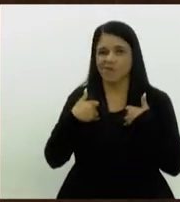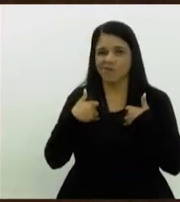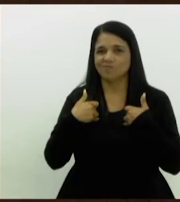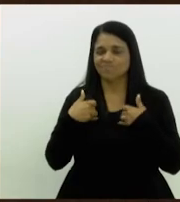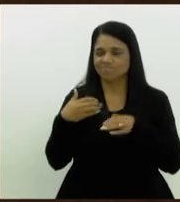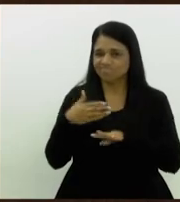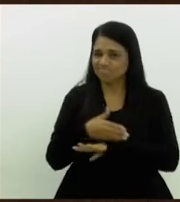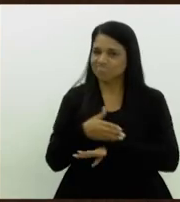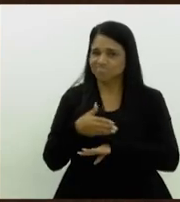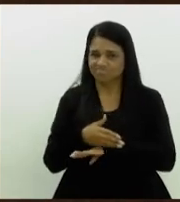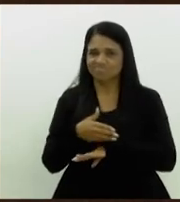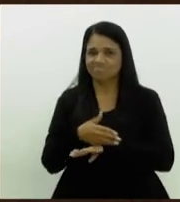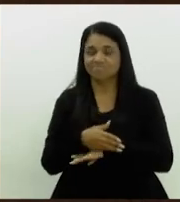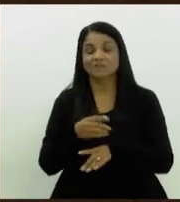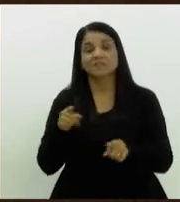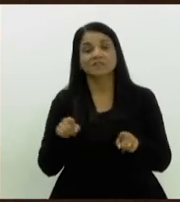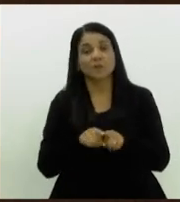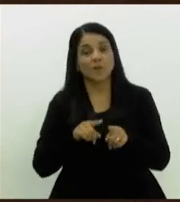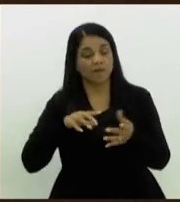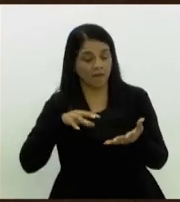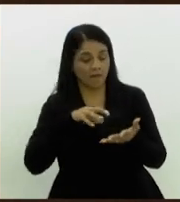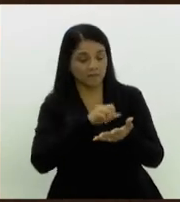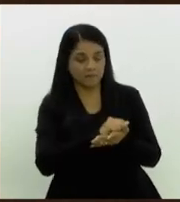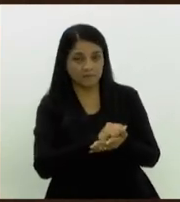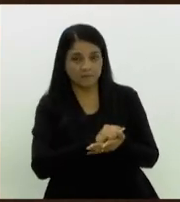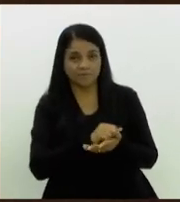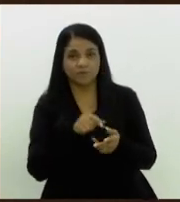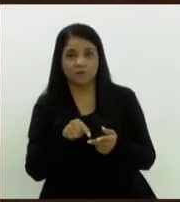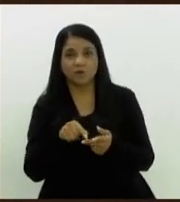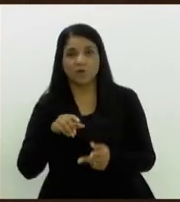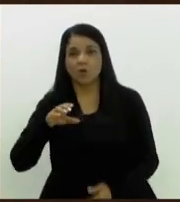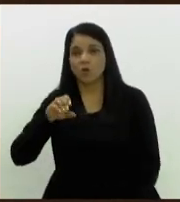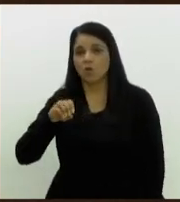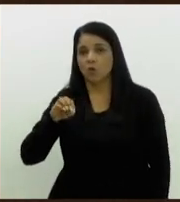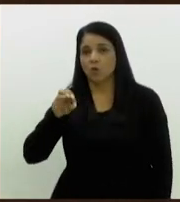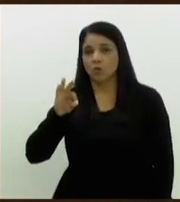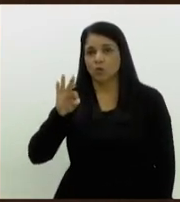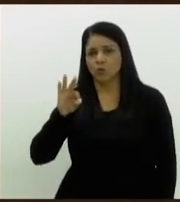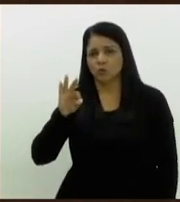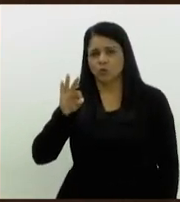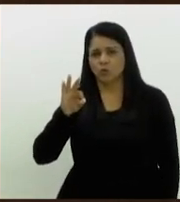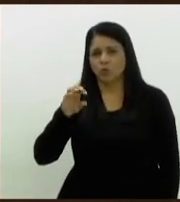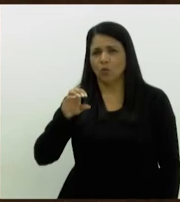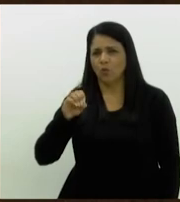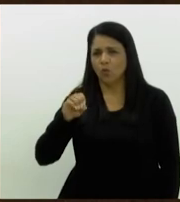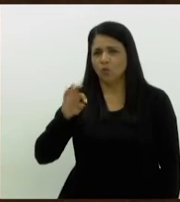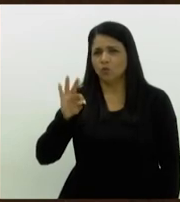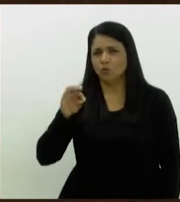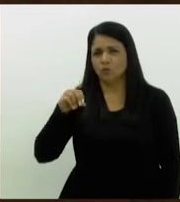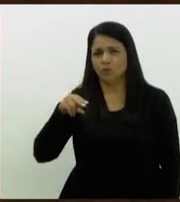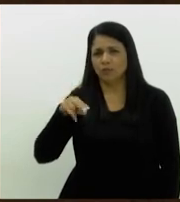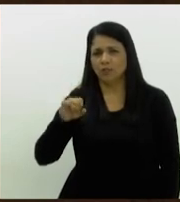Registrar também a presença de Otoniel Moura de Paula,